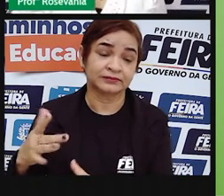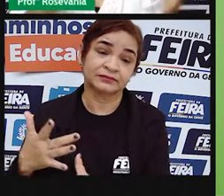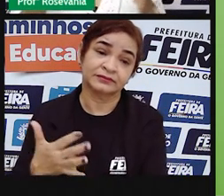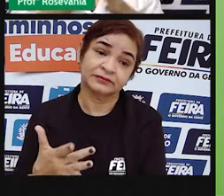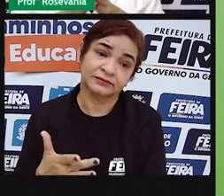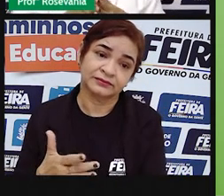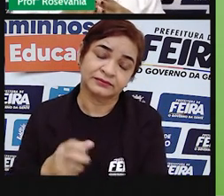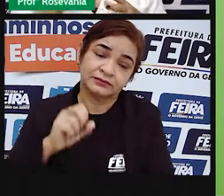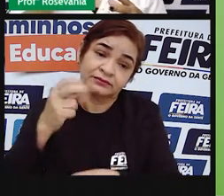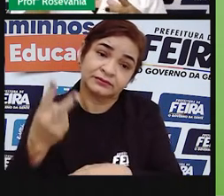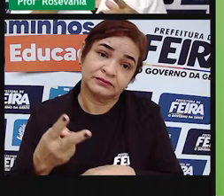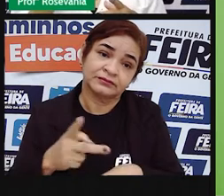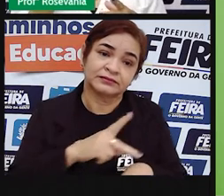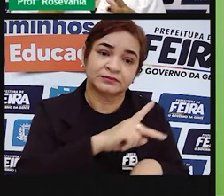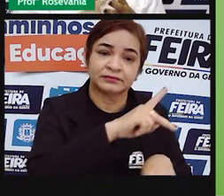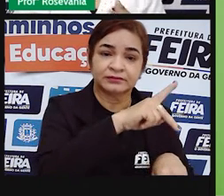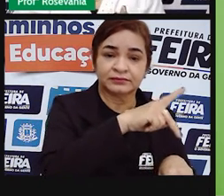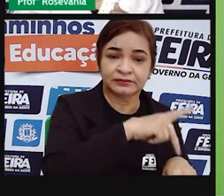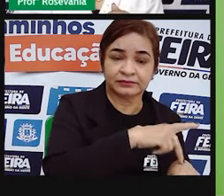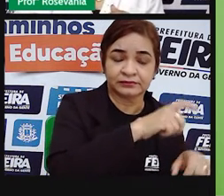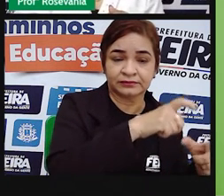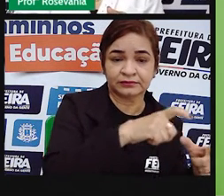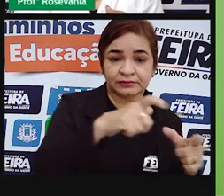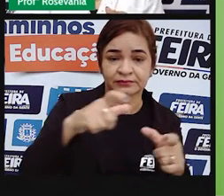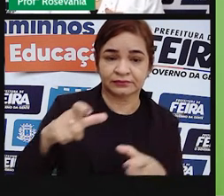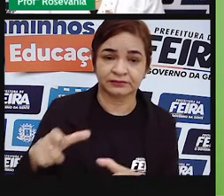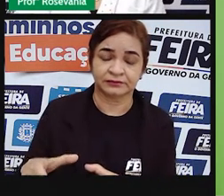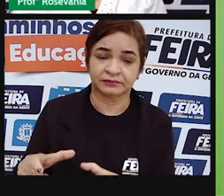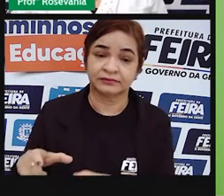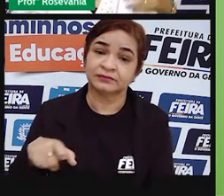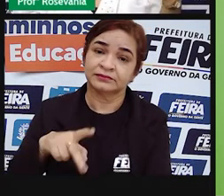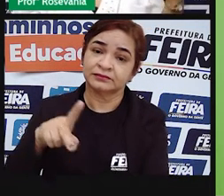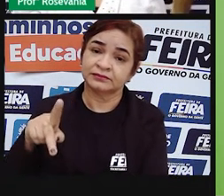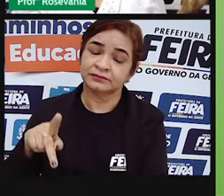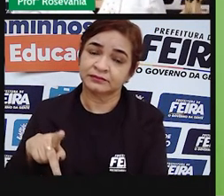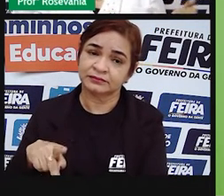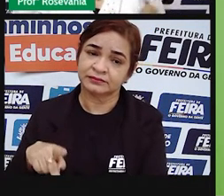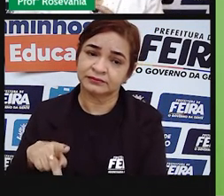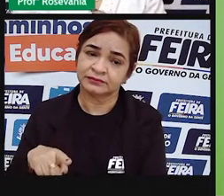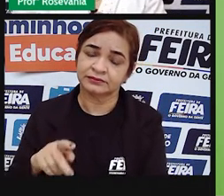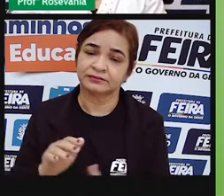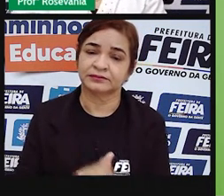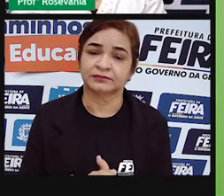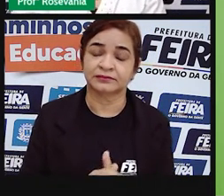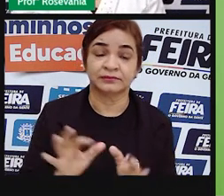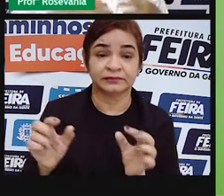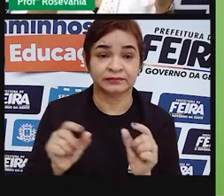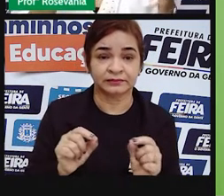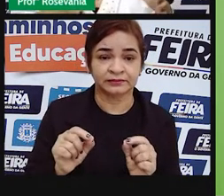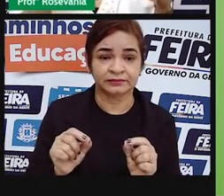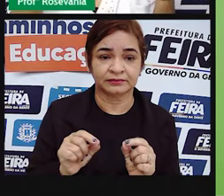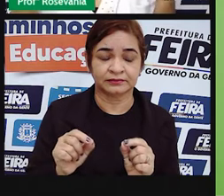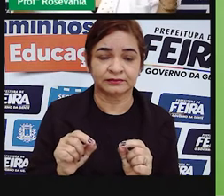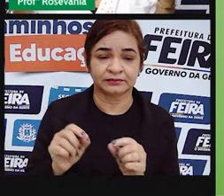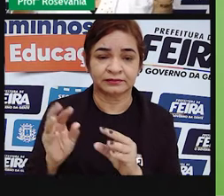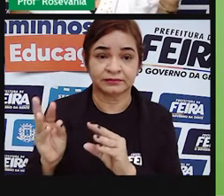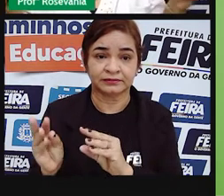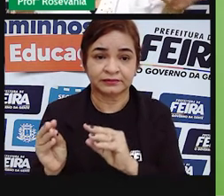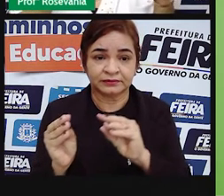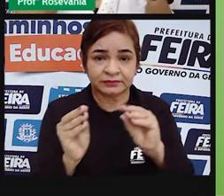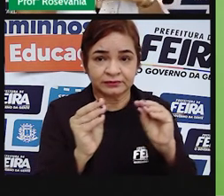outro. E existem duas formas de a gente entender isso. Porque um é o processo de saída, que a gente chama